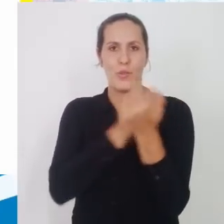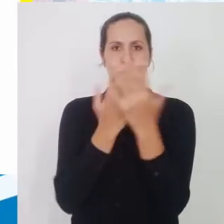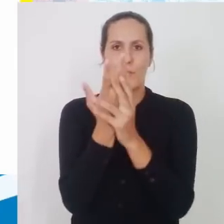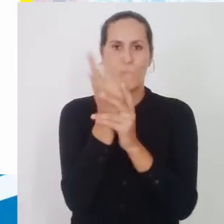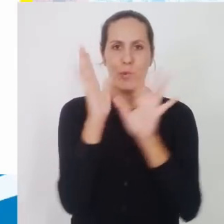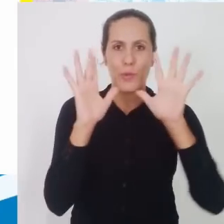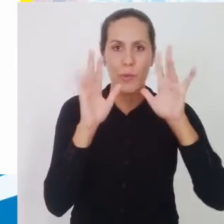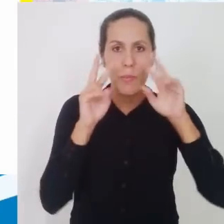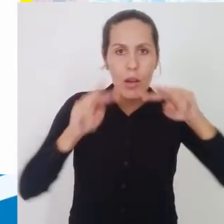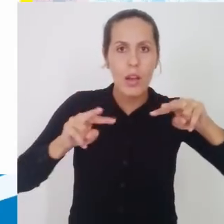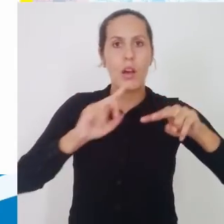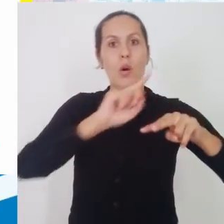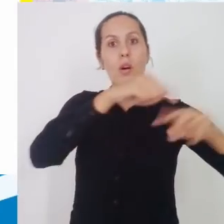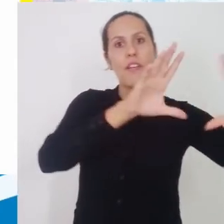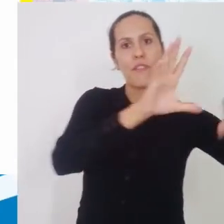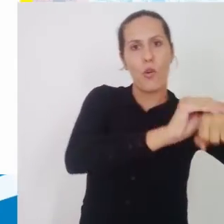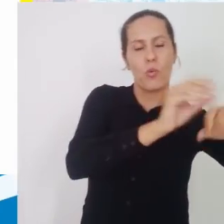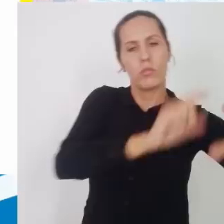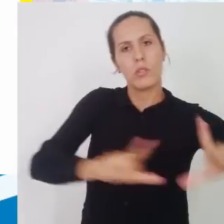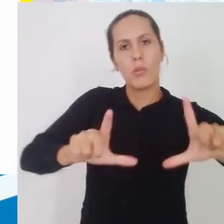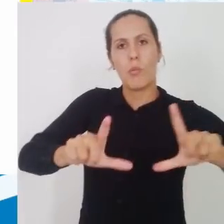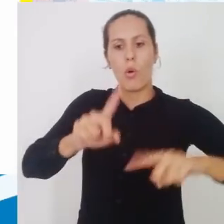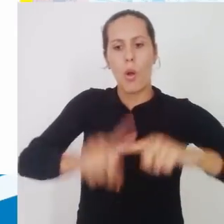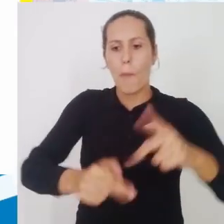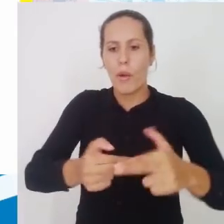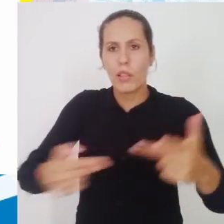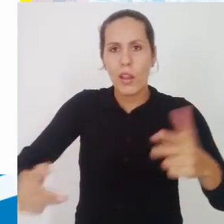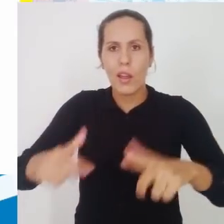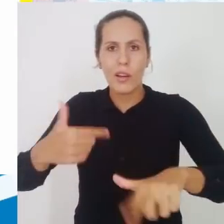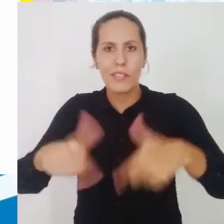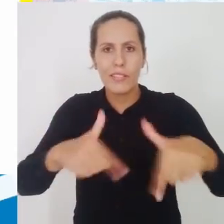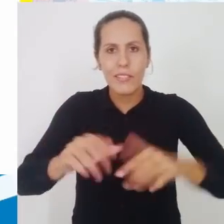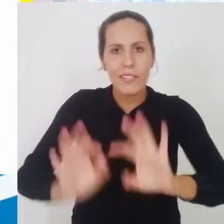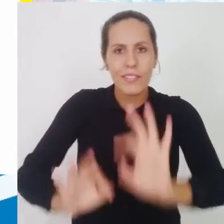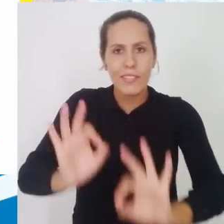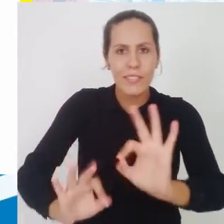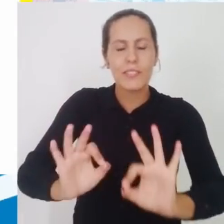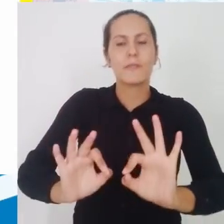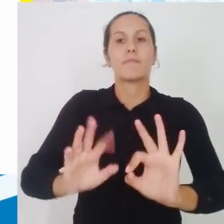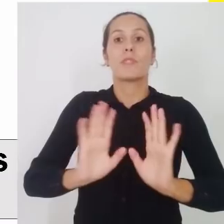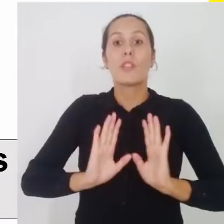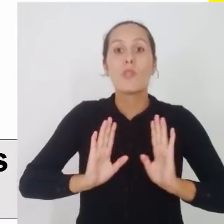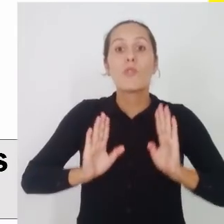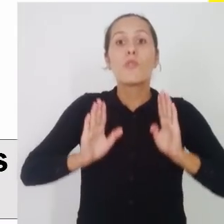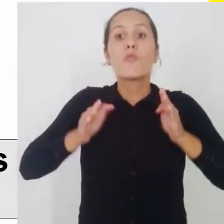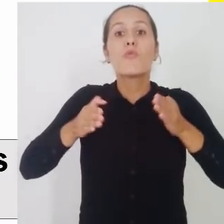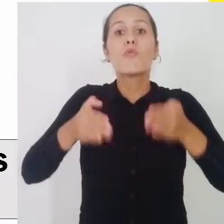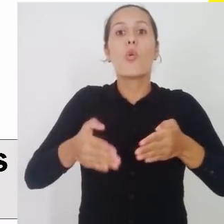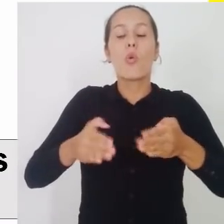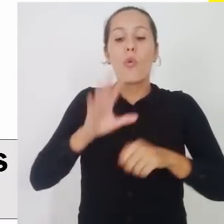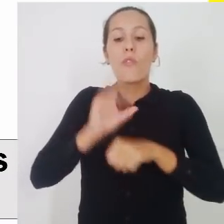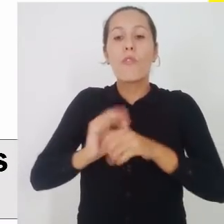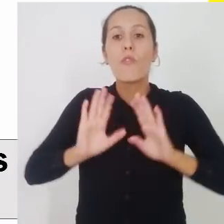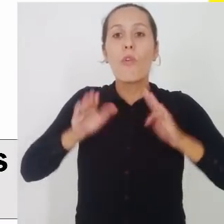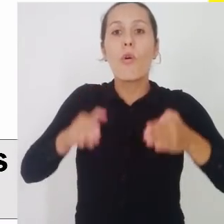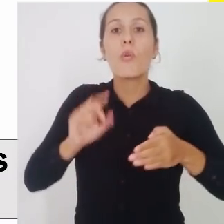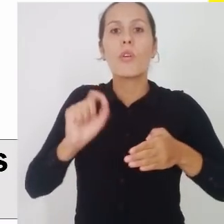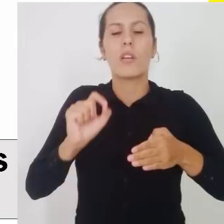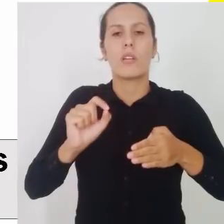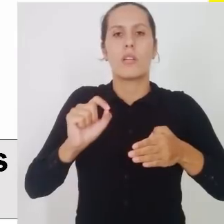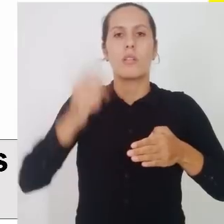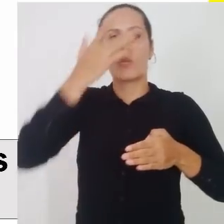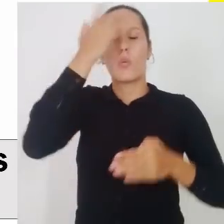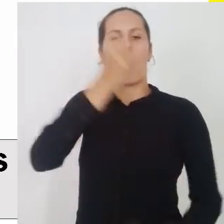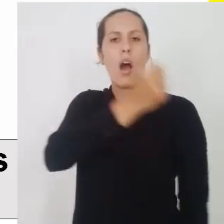mãos, colocar fotos dos materiais e colocar uma foto da escola já um pouco grafitada. Então, mais uma vez, eu trouxe para